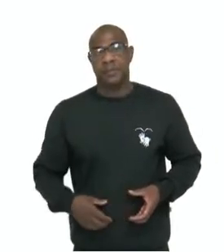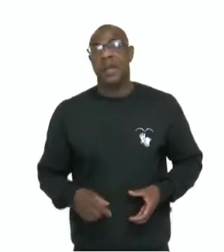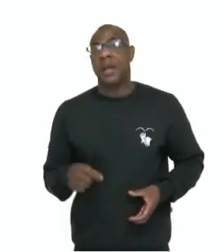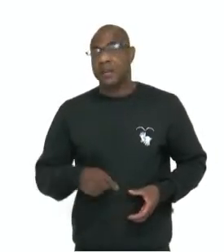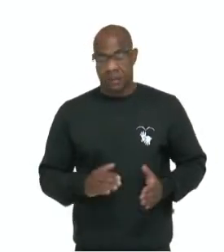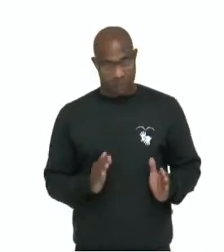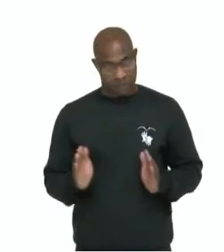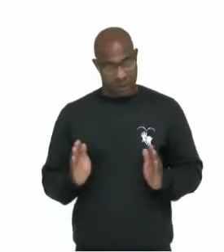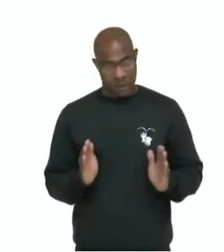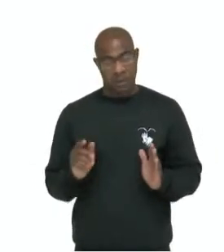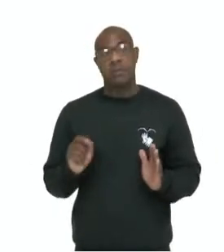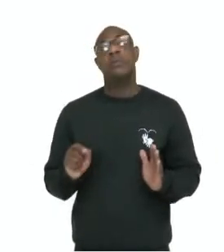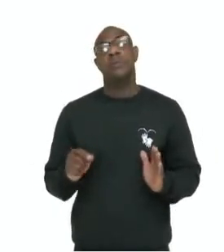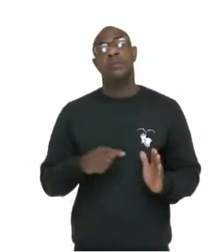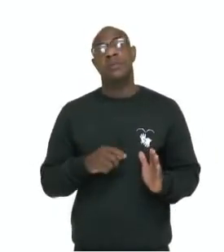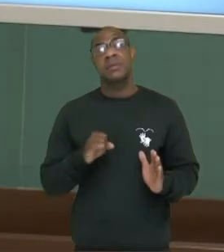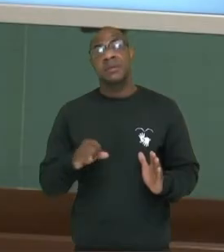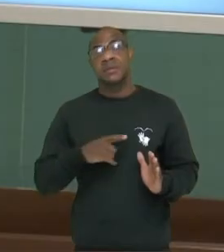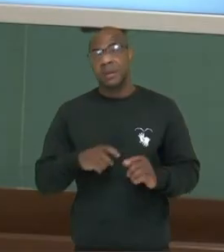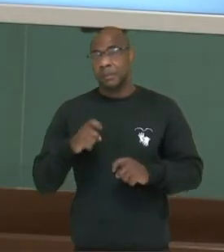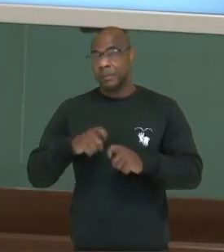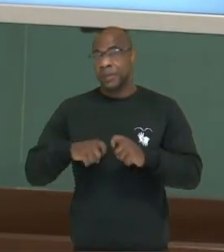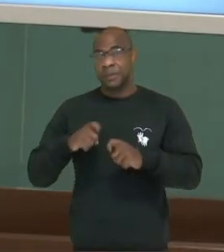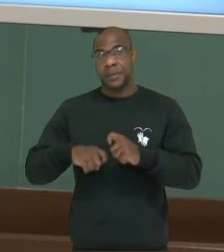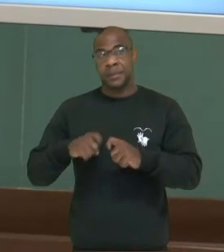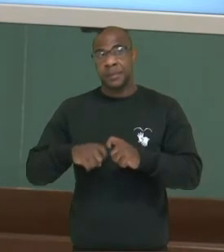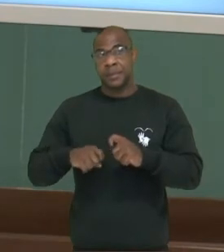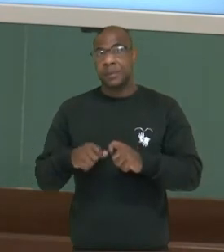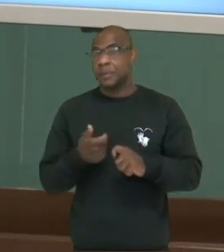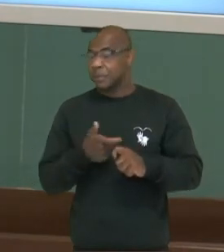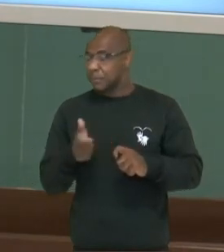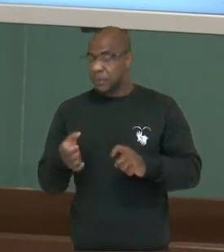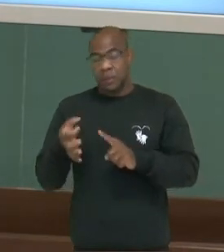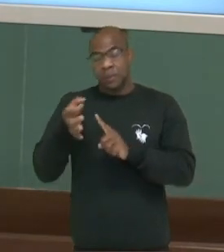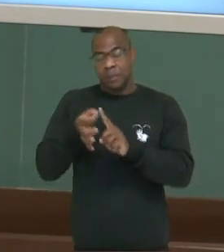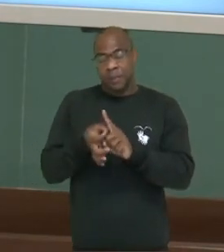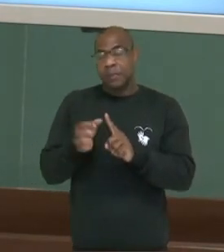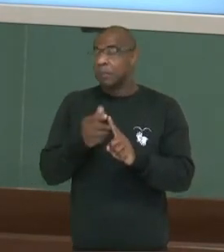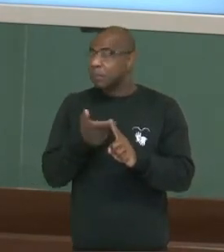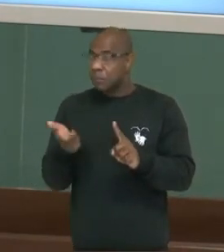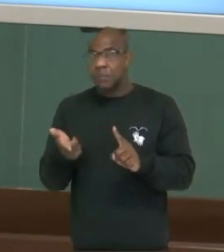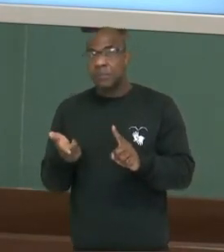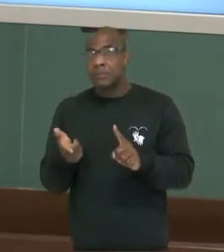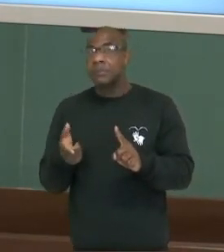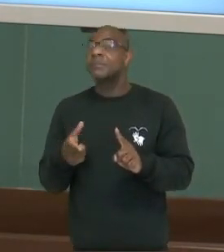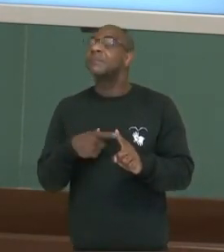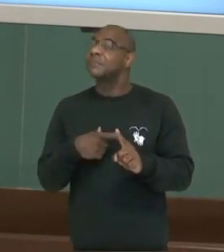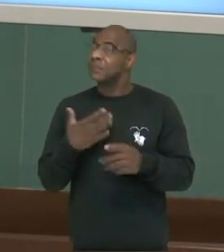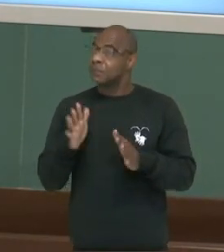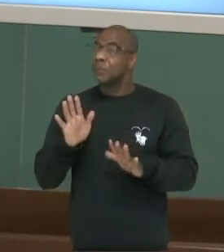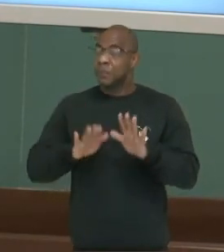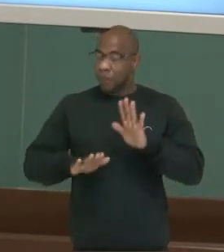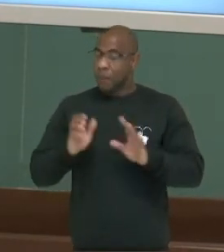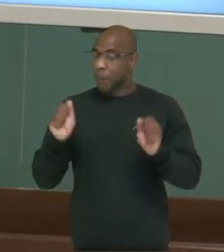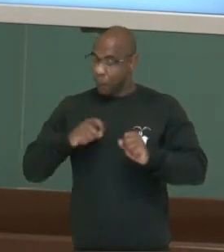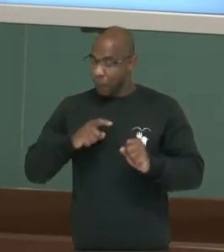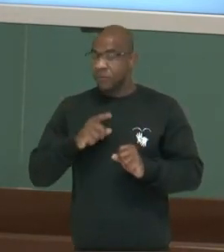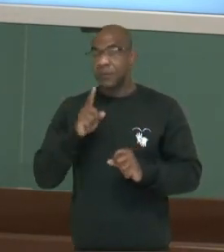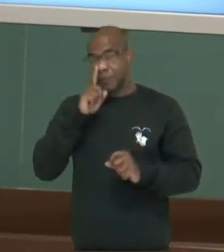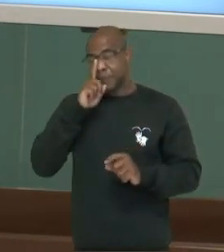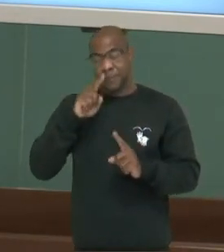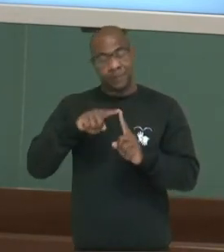nesse período que, se tiver uma relação sexual sem o uso do preservativo, tem 80% de chance ou mais